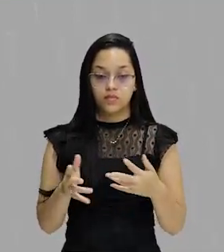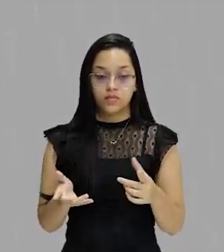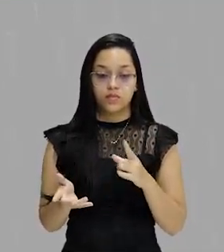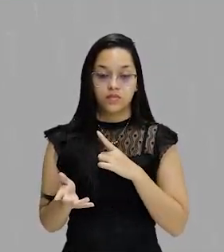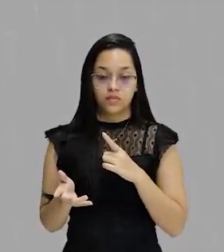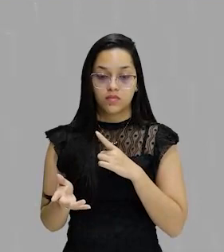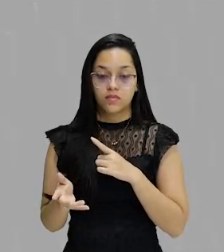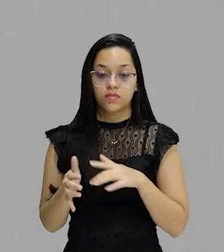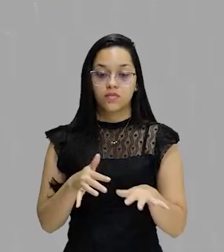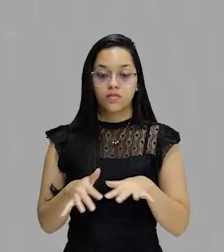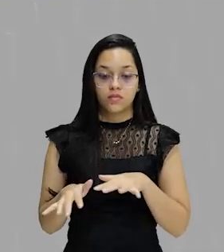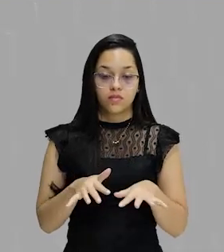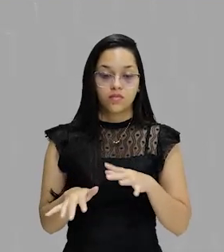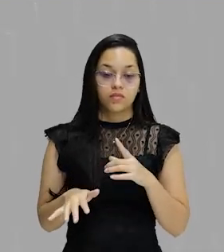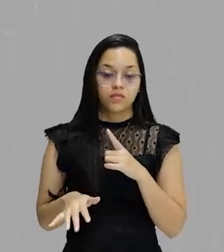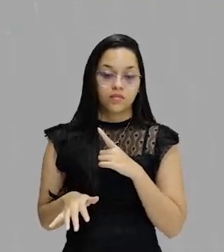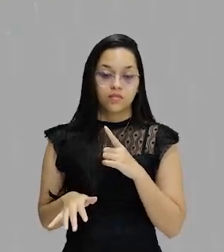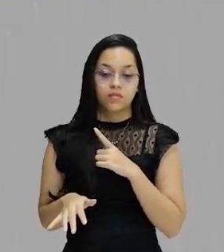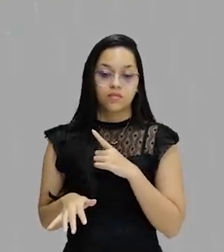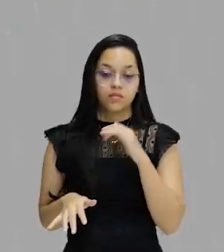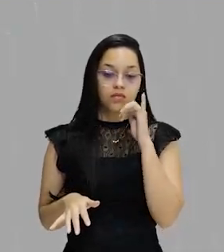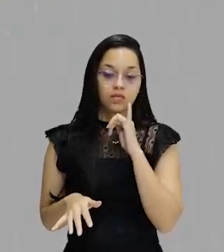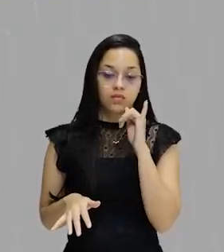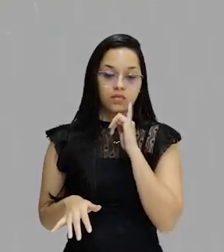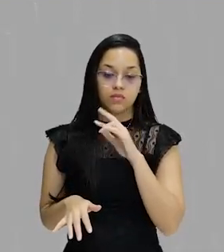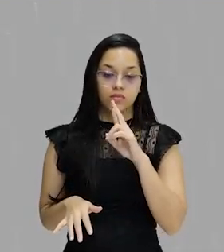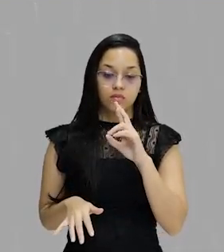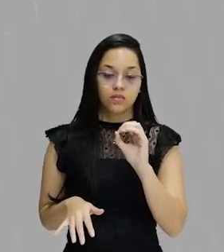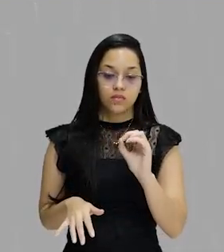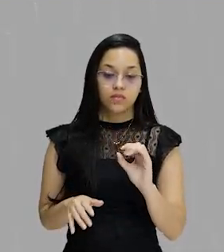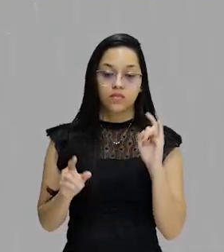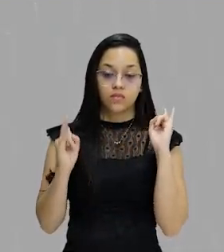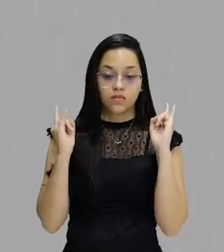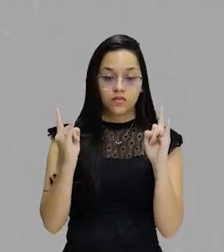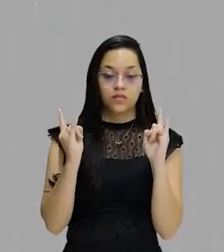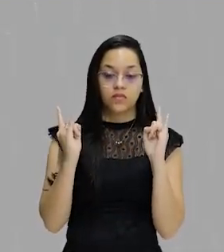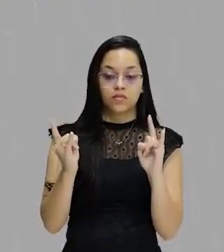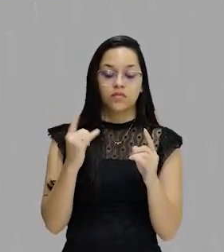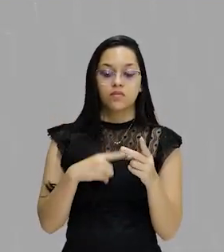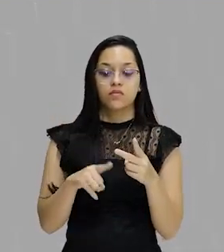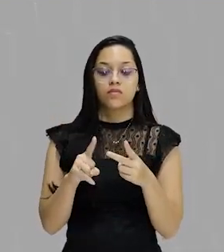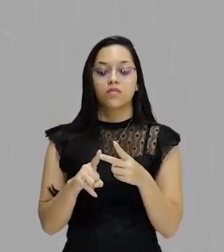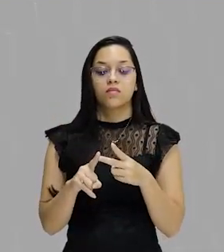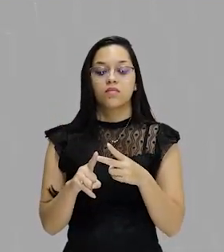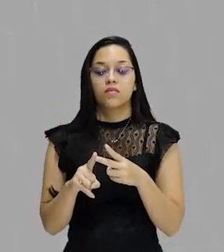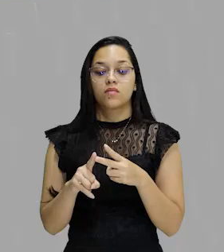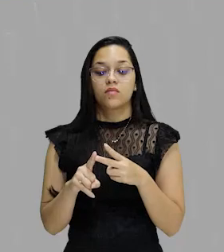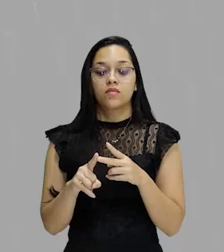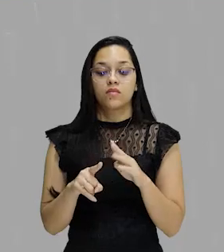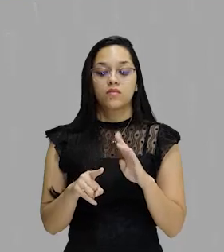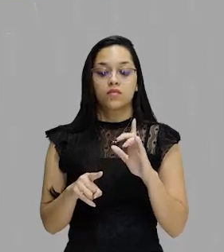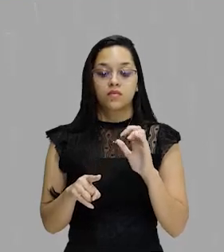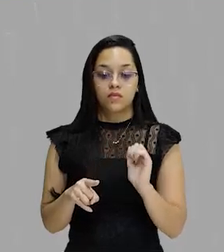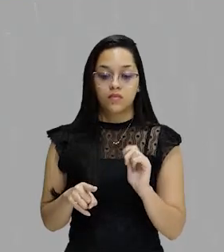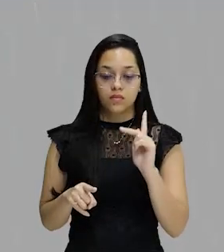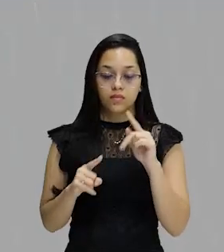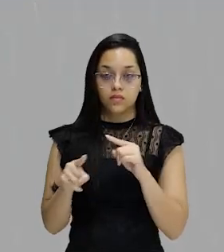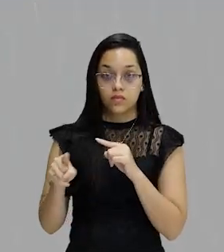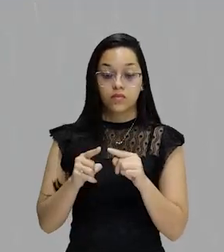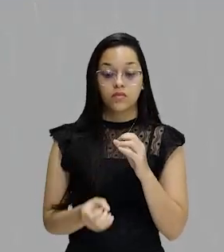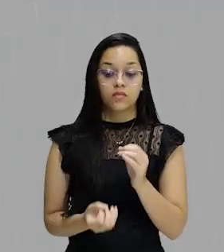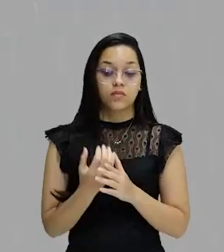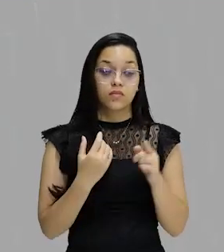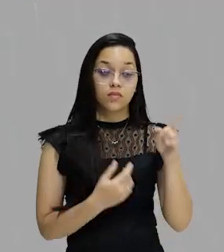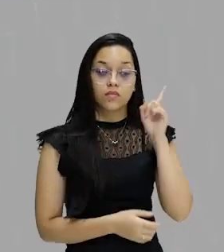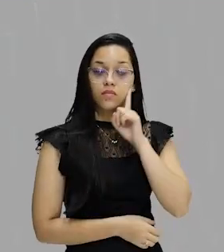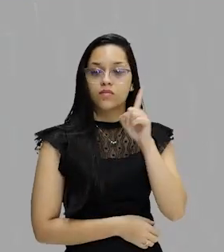foram movimentos marcados, por exemplo, pelo rock e pela black music, que inclusive tiveram origem nos Estados